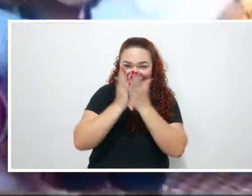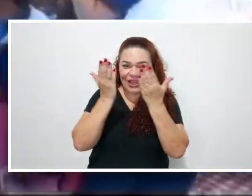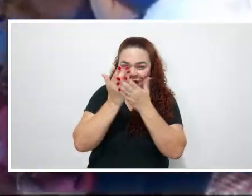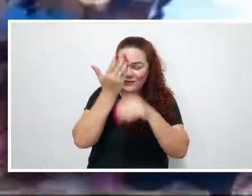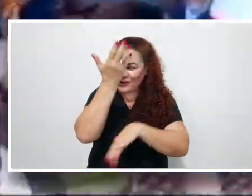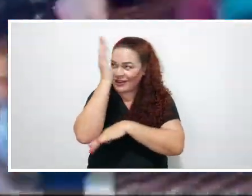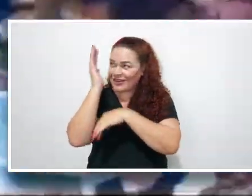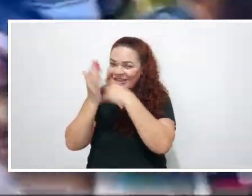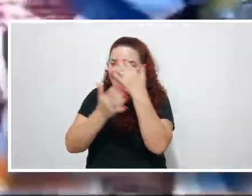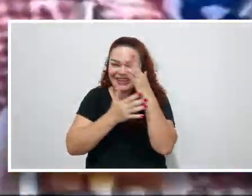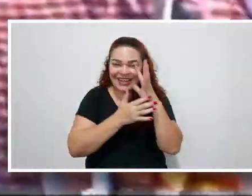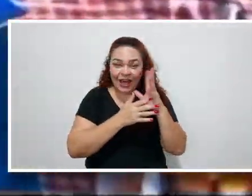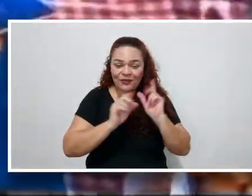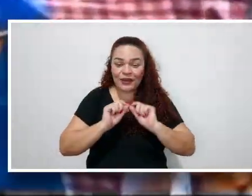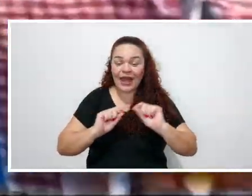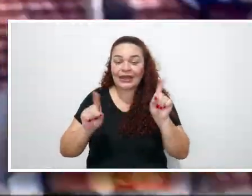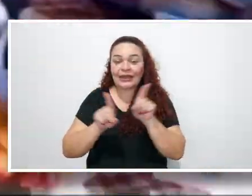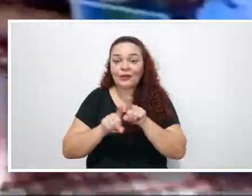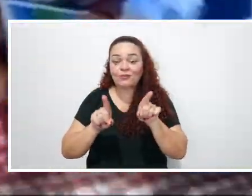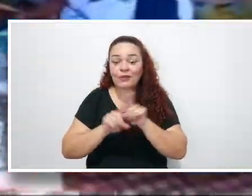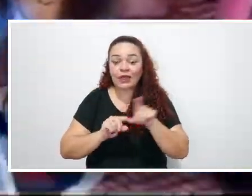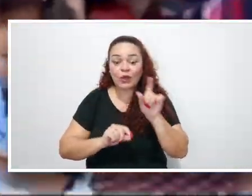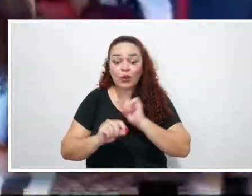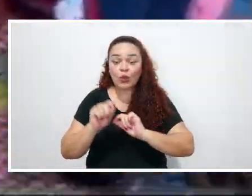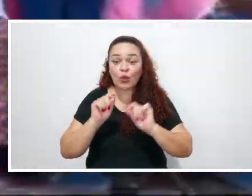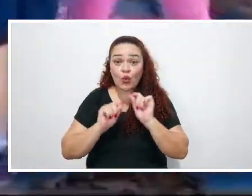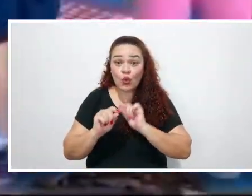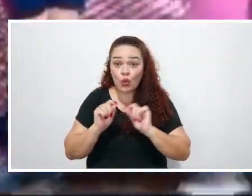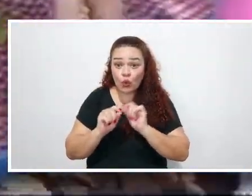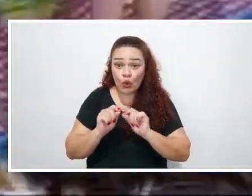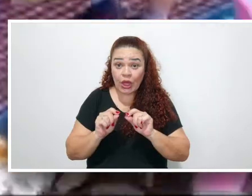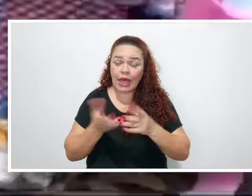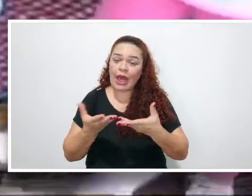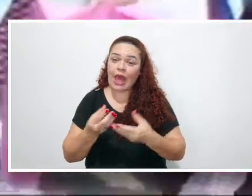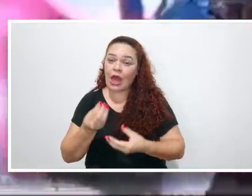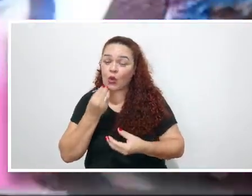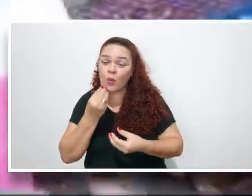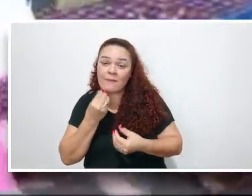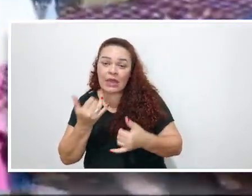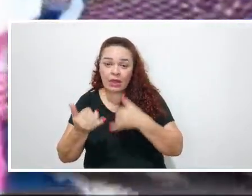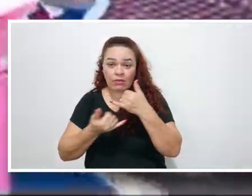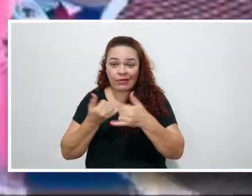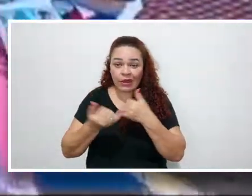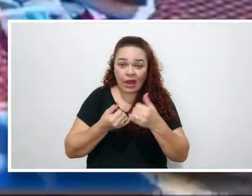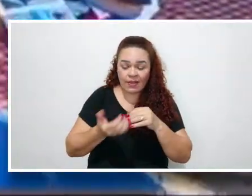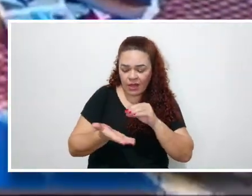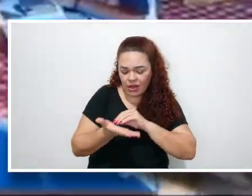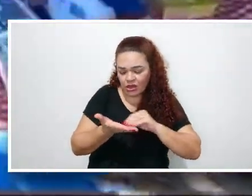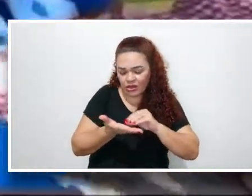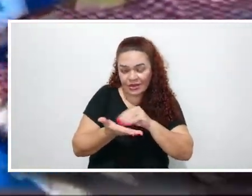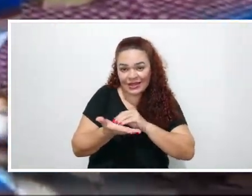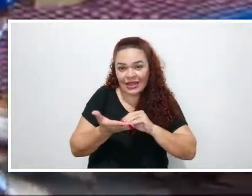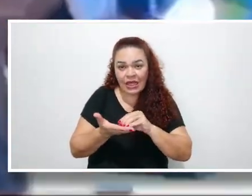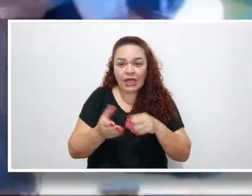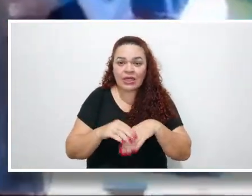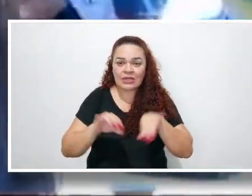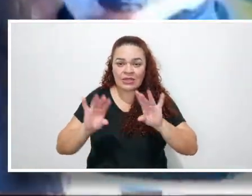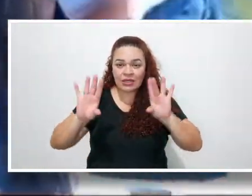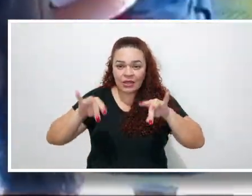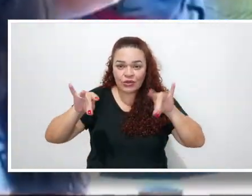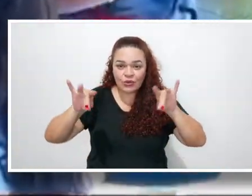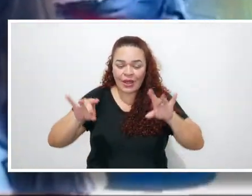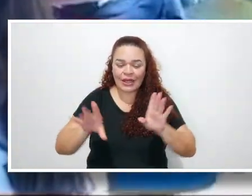na nossa linda árvore, trouxemos também itens que remetem ao piquenique, toalha xadrez, cestas